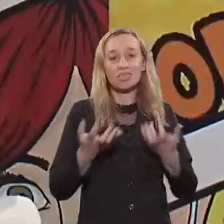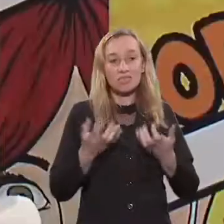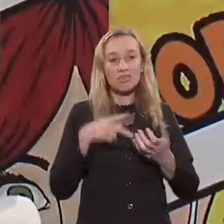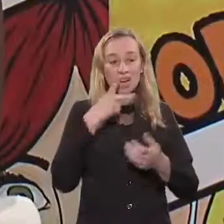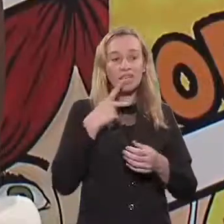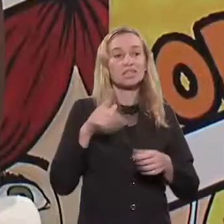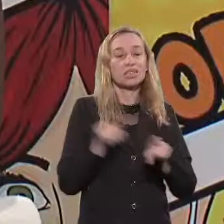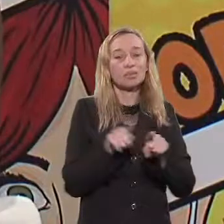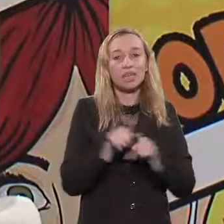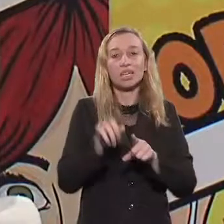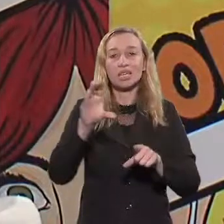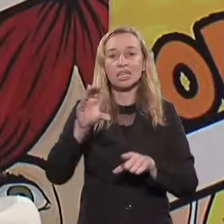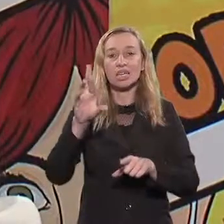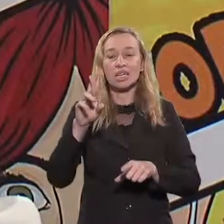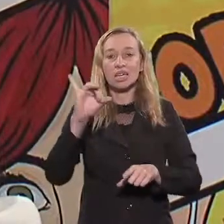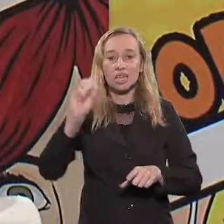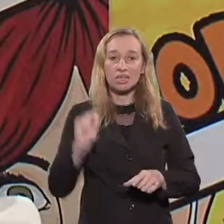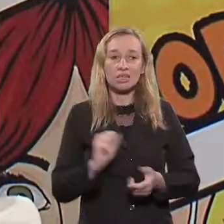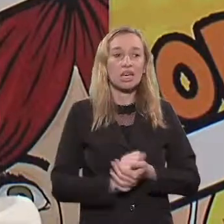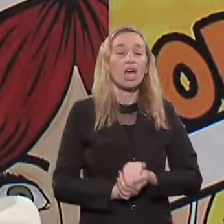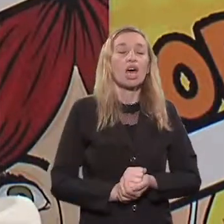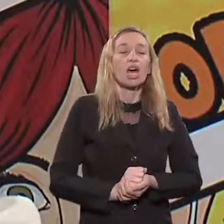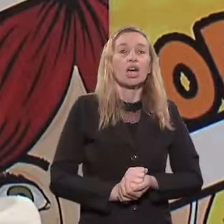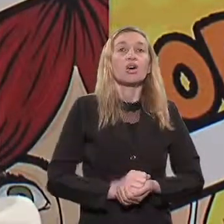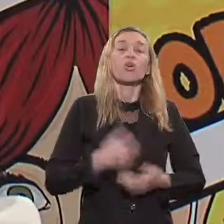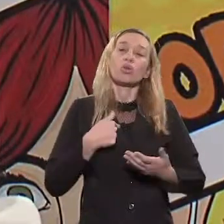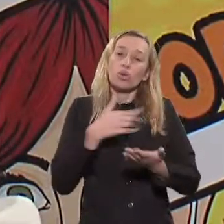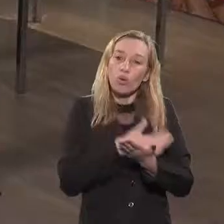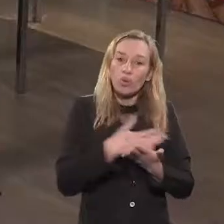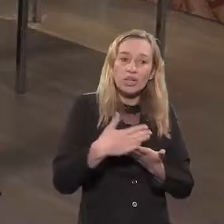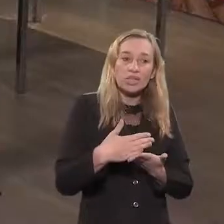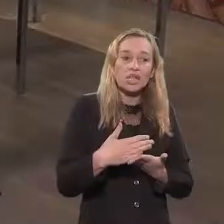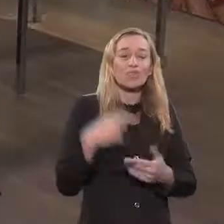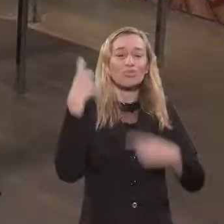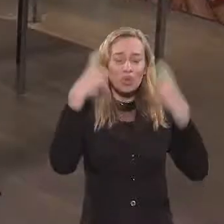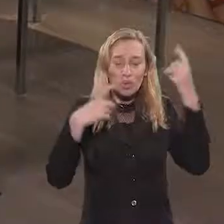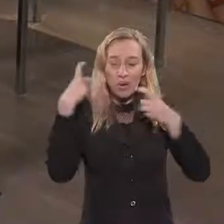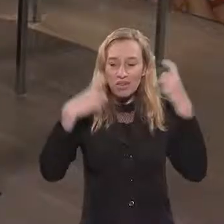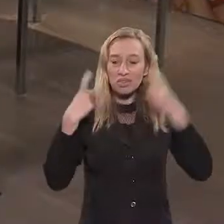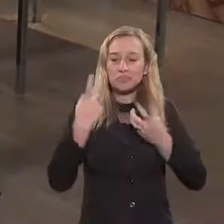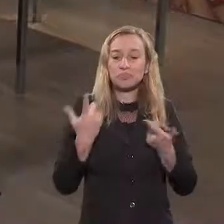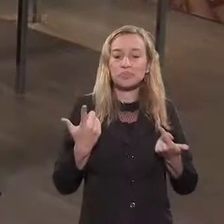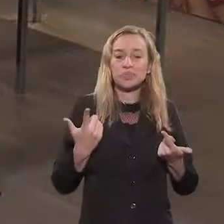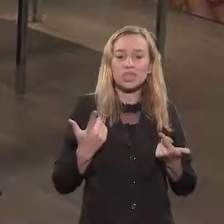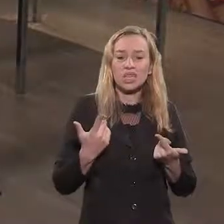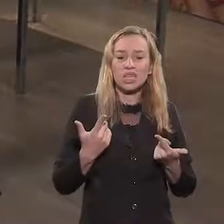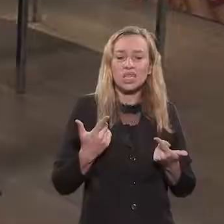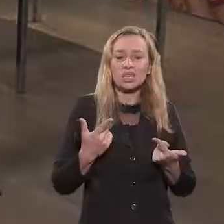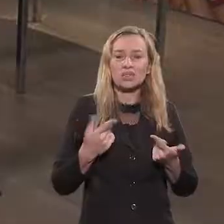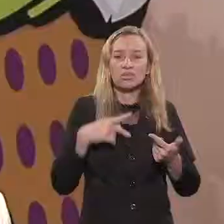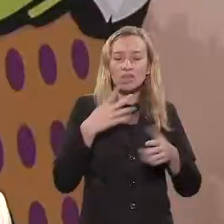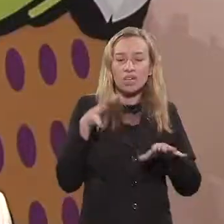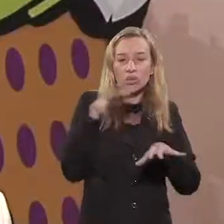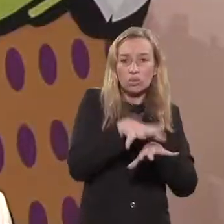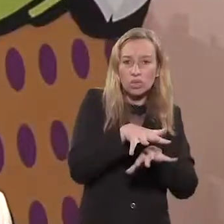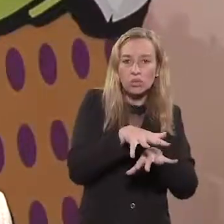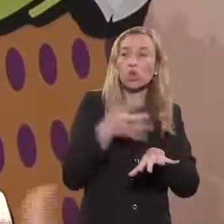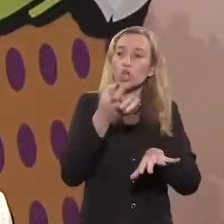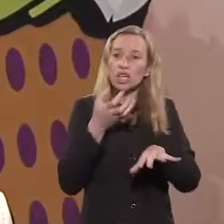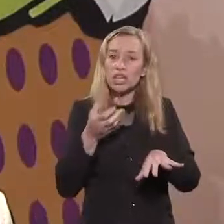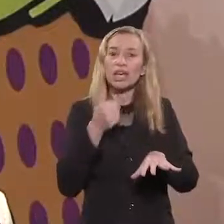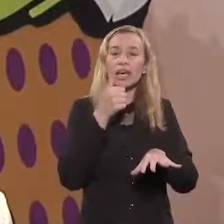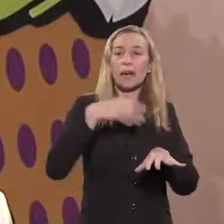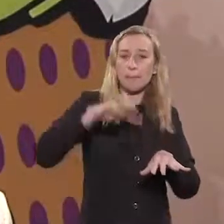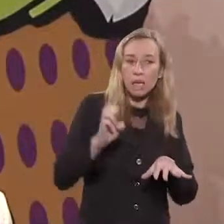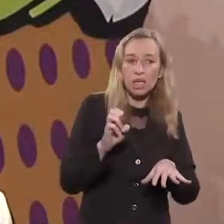que você comentasse também, Cristiane, sobre esse assunto. Então, quando eu comecei, eu me preocupava muito que se falasse de inclusão, né?